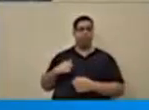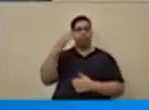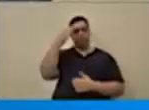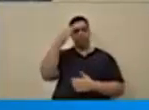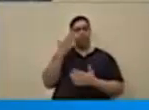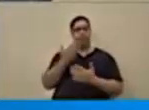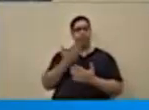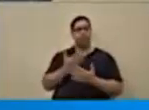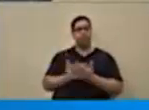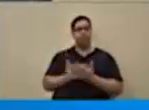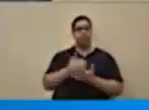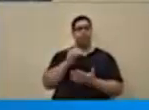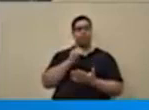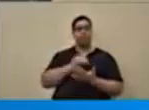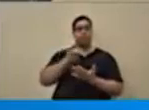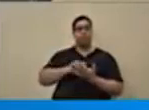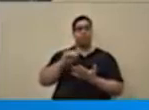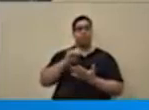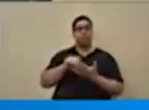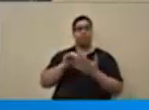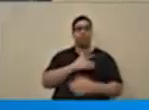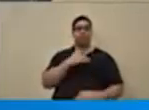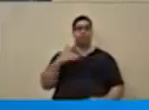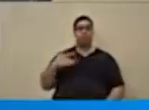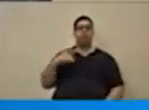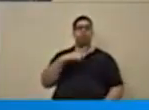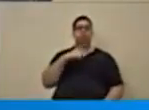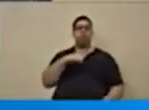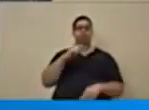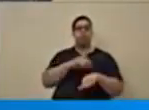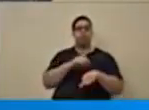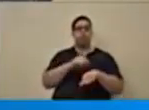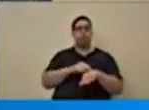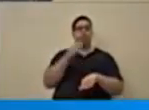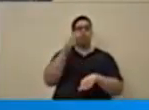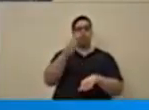secretarias da prefeitura teriam mais disponibilidade de tempo para cuidar desses assuntos.